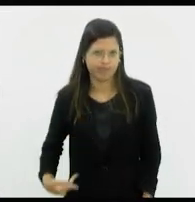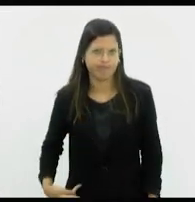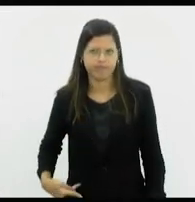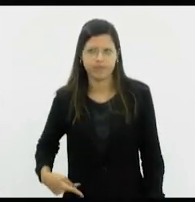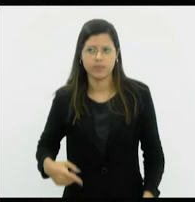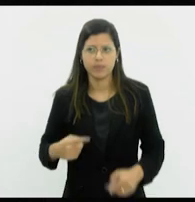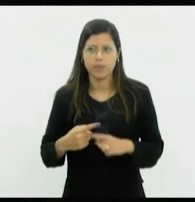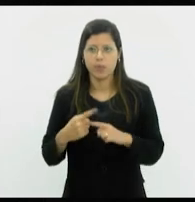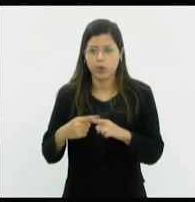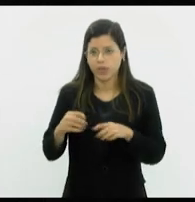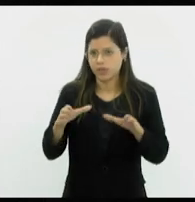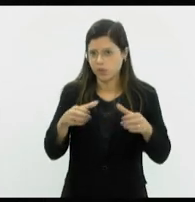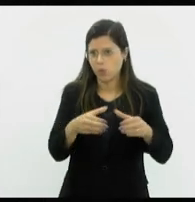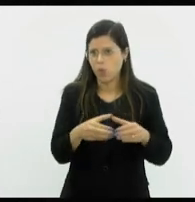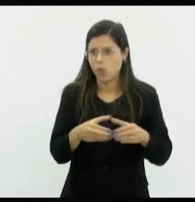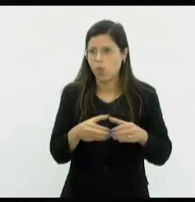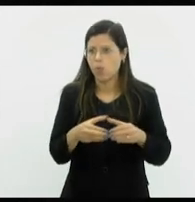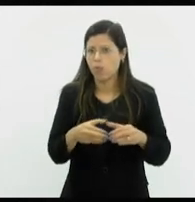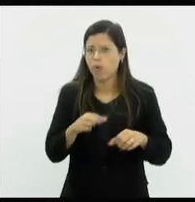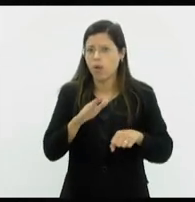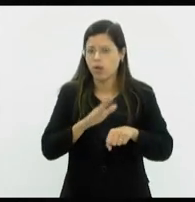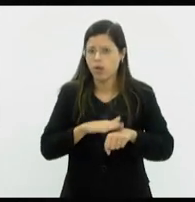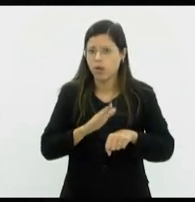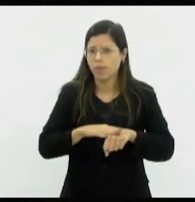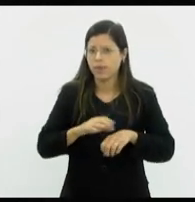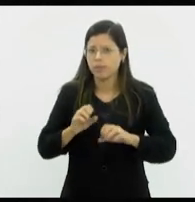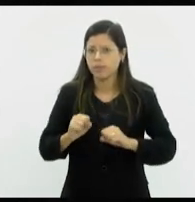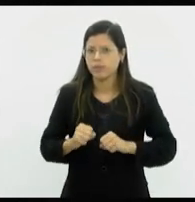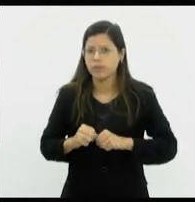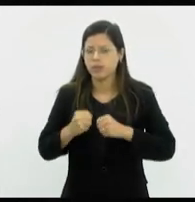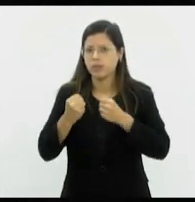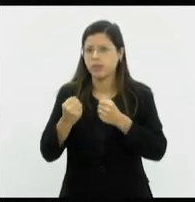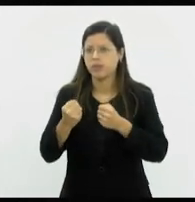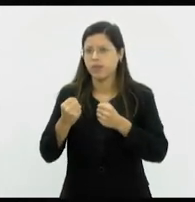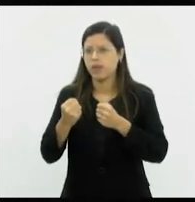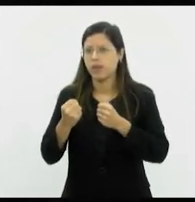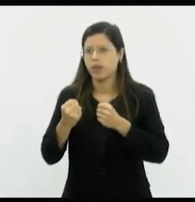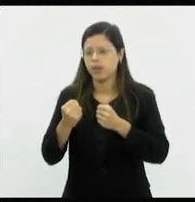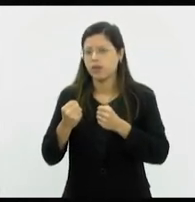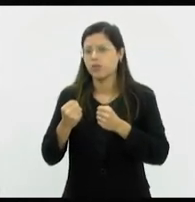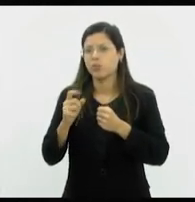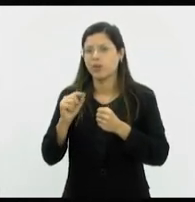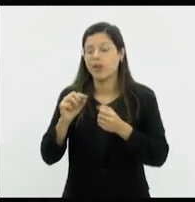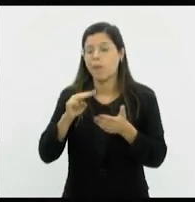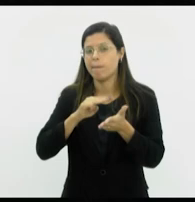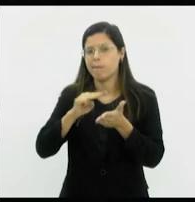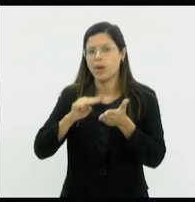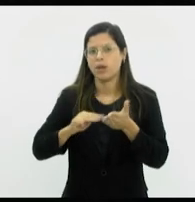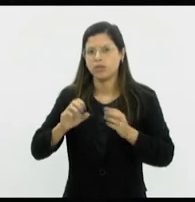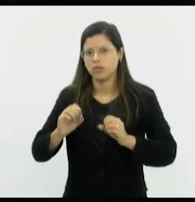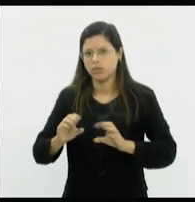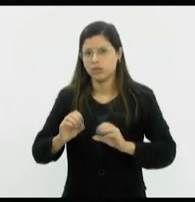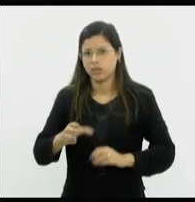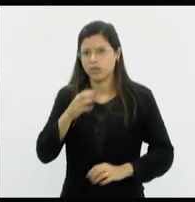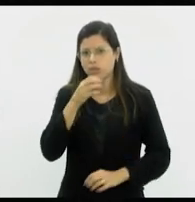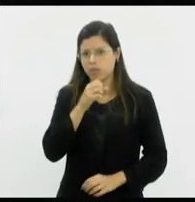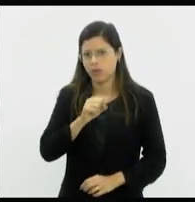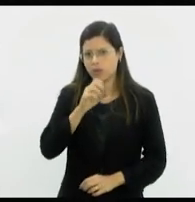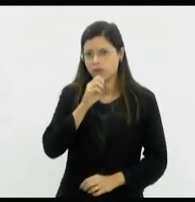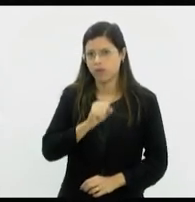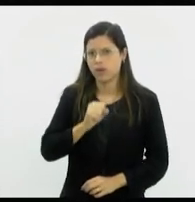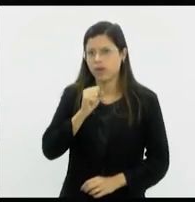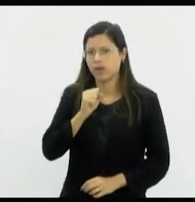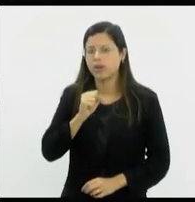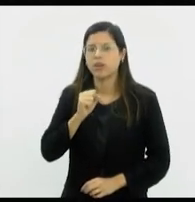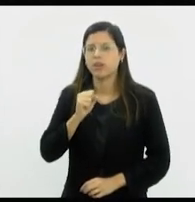essa trupe é a mesma que defende o método de ensino Paulo Freire, que prefere doutrinar